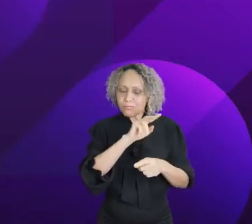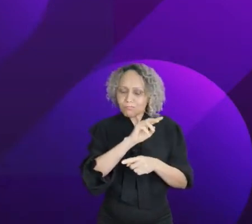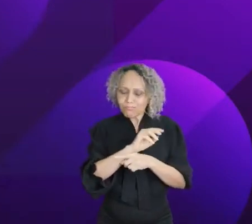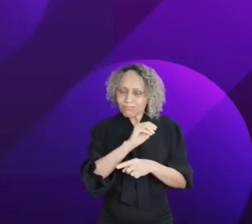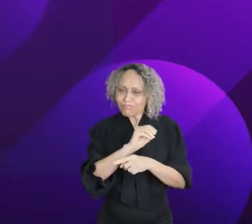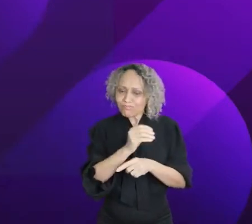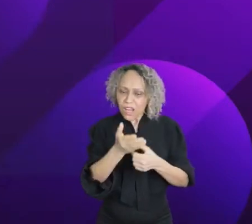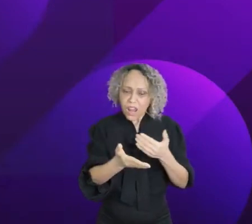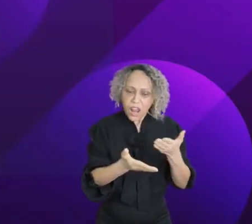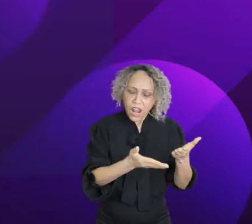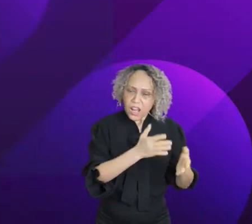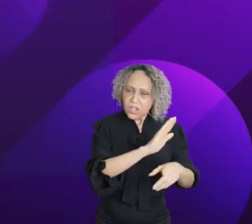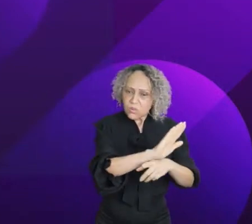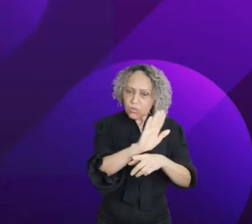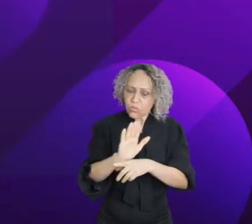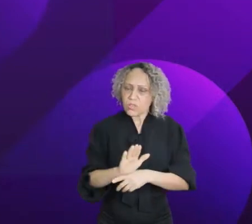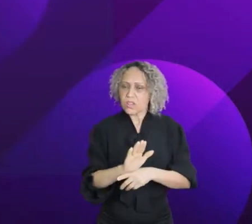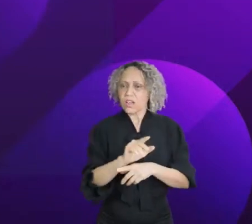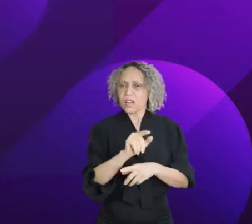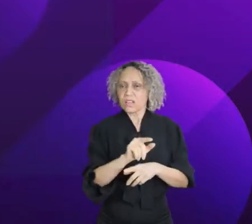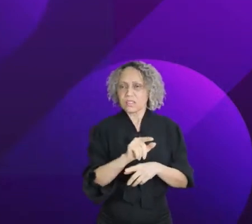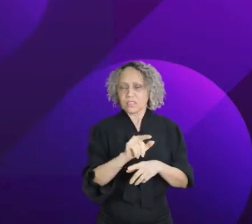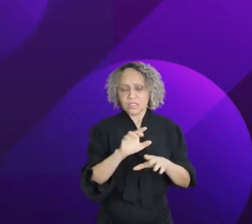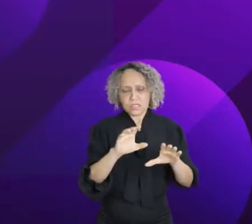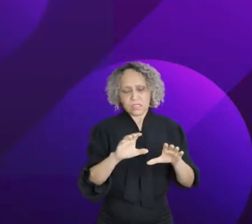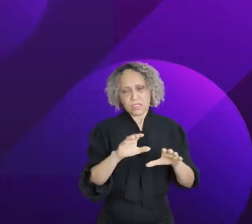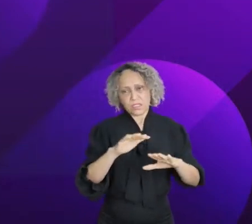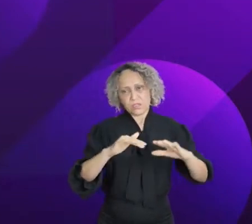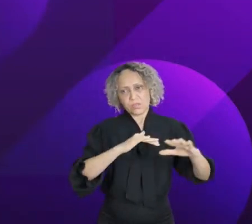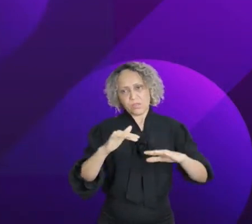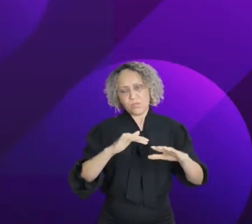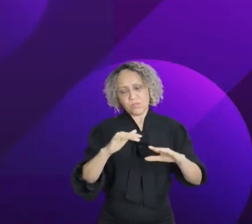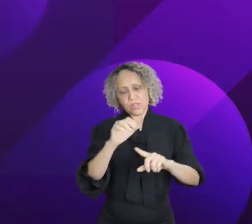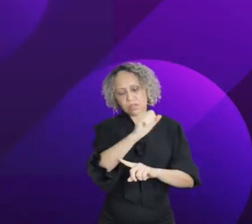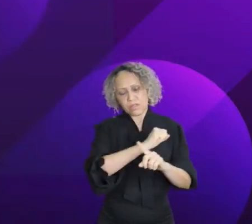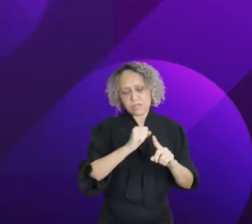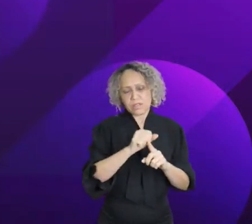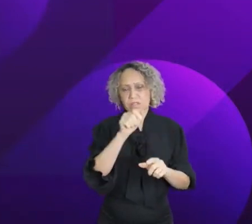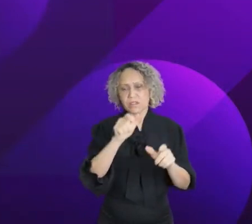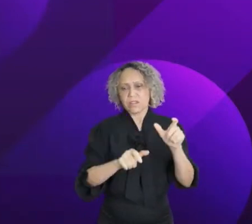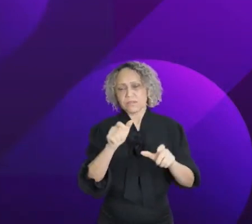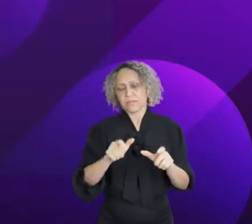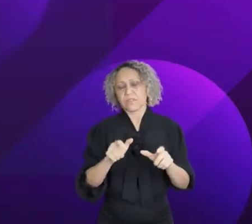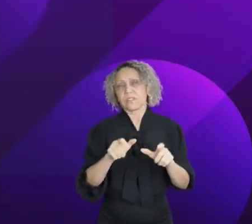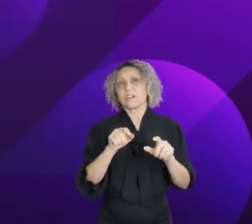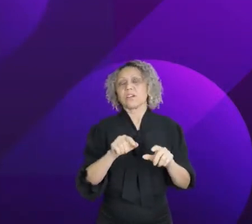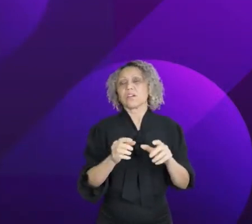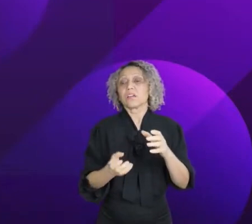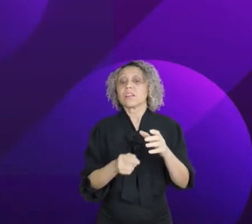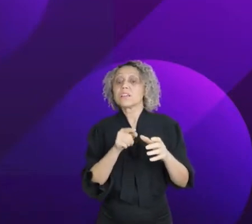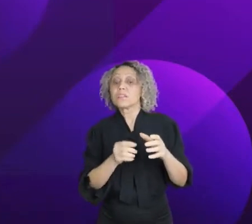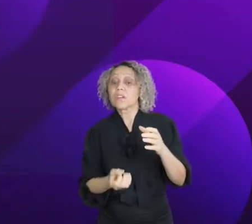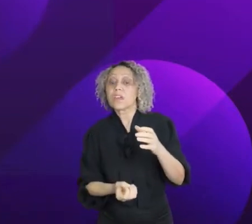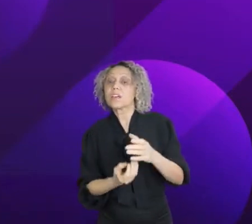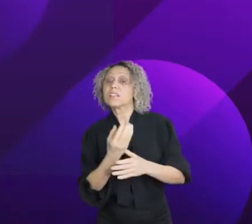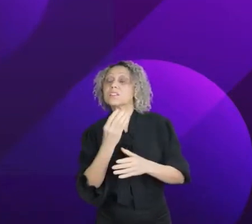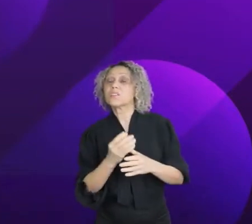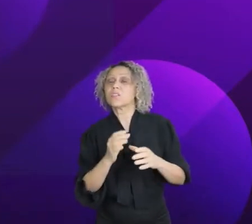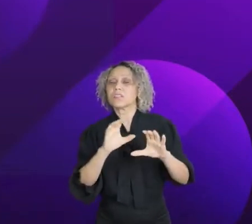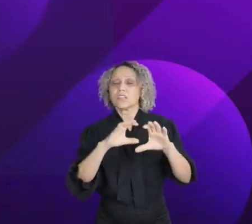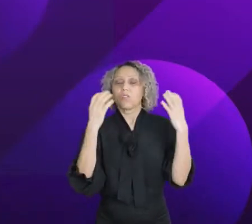grandes mobilizações das conferências municipais, estaduais e da Conferência